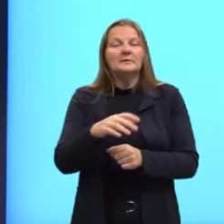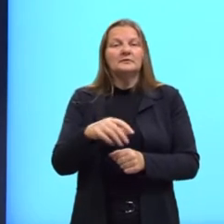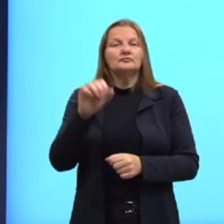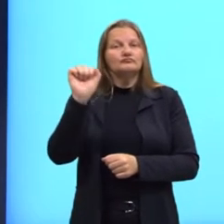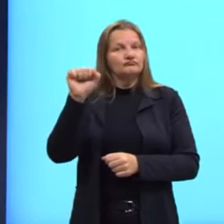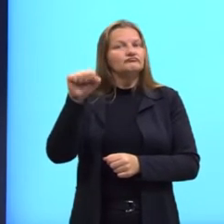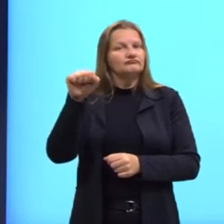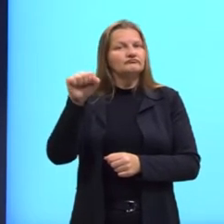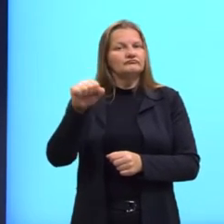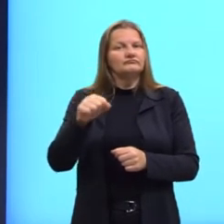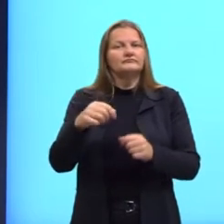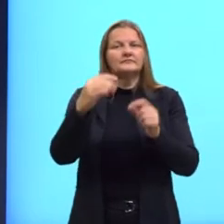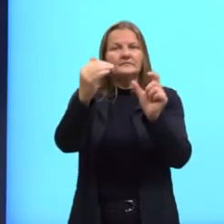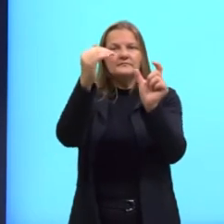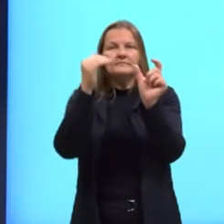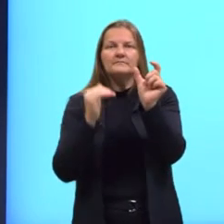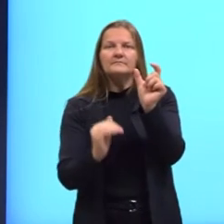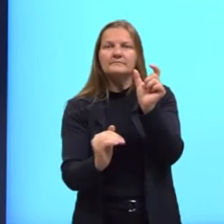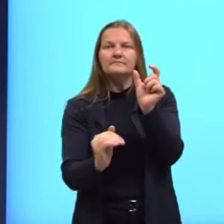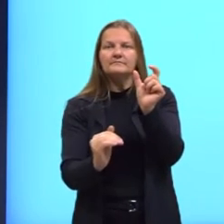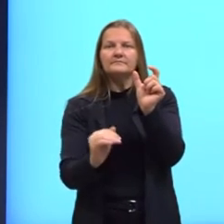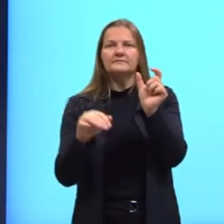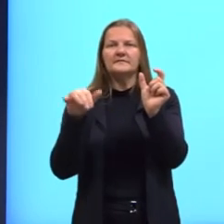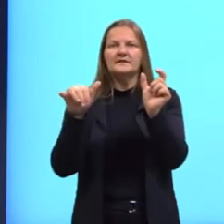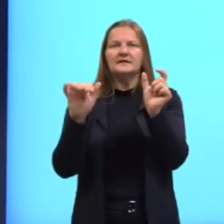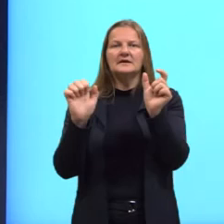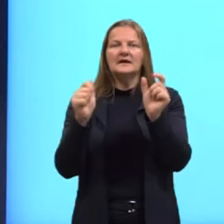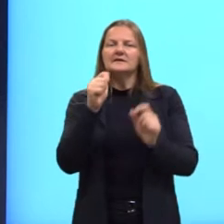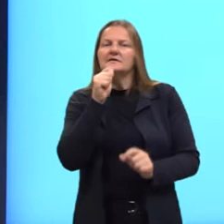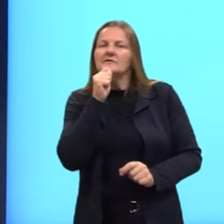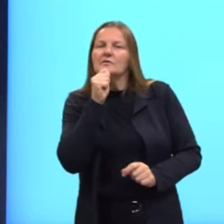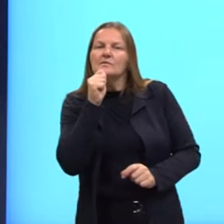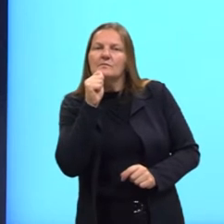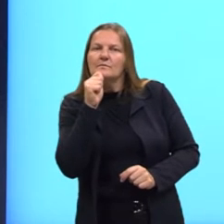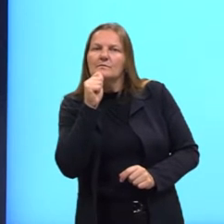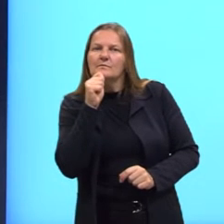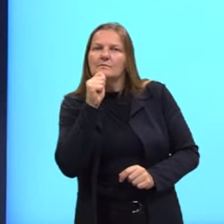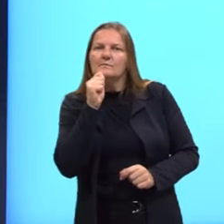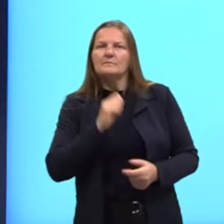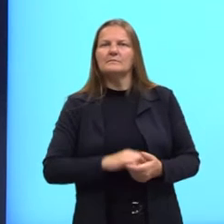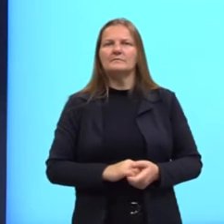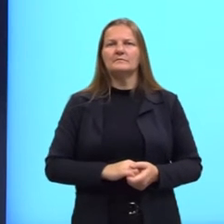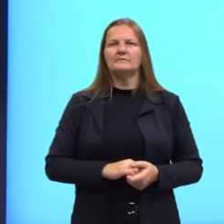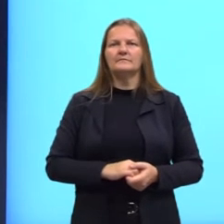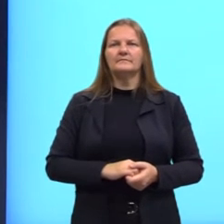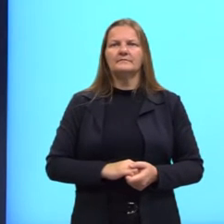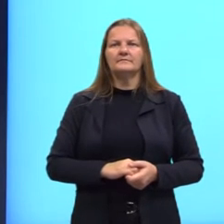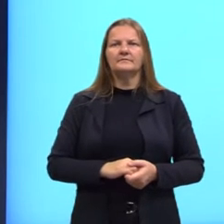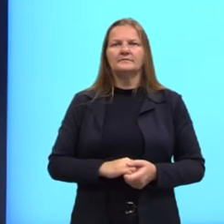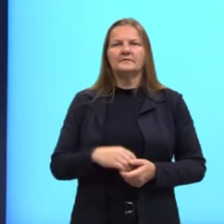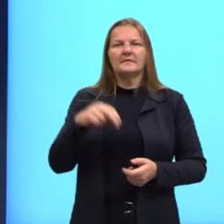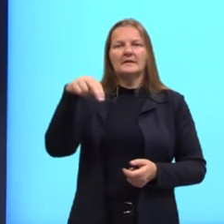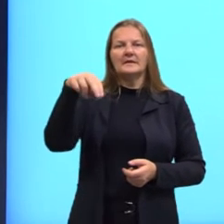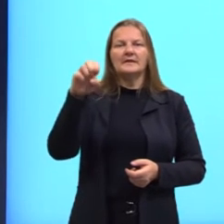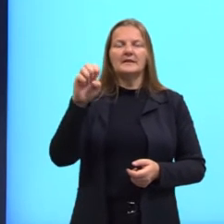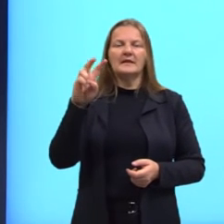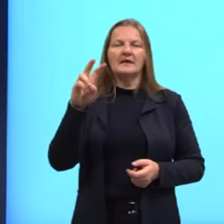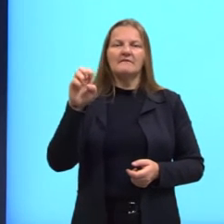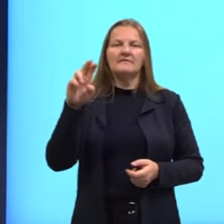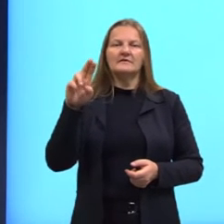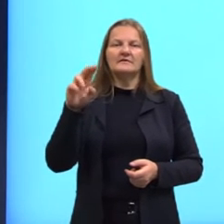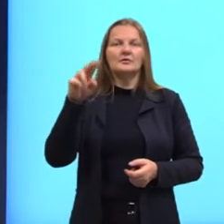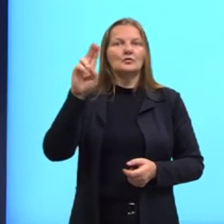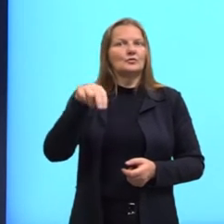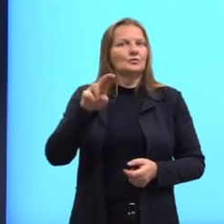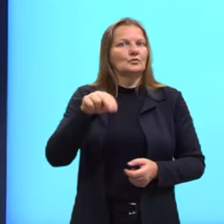afirmativa e eu coloquei o iate como ainda Esse eu já expliquei para vocês a relação do né ver com o iett